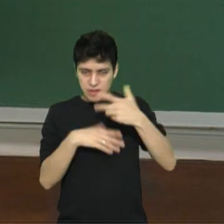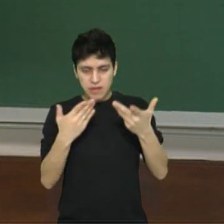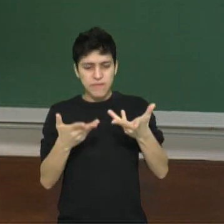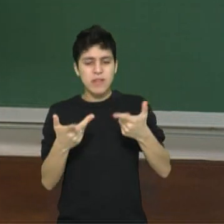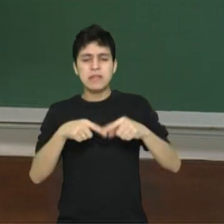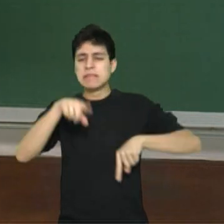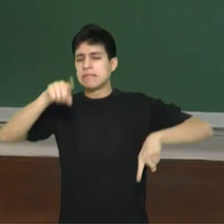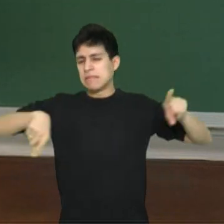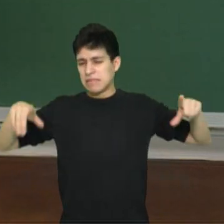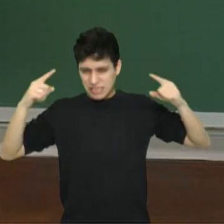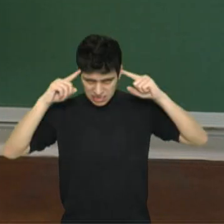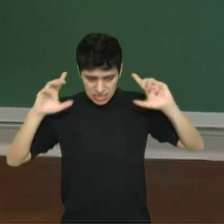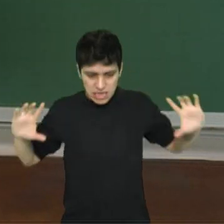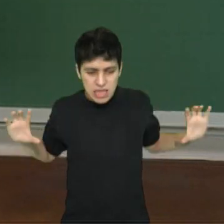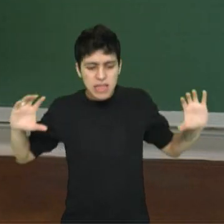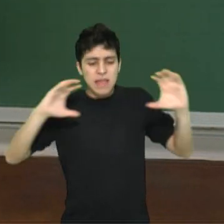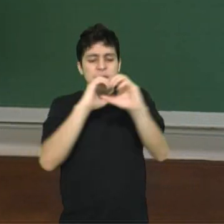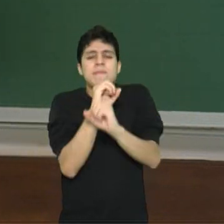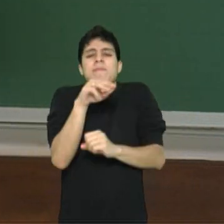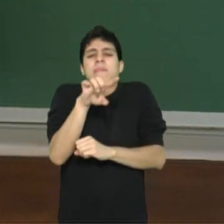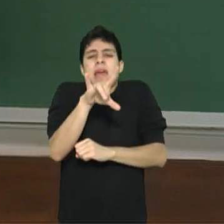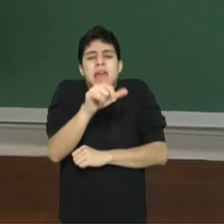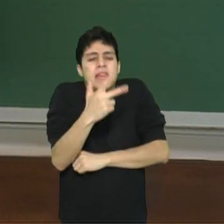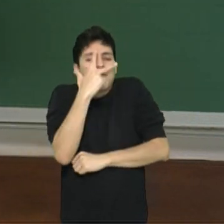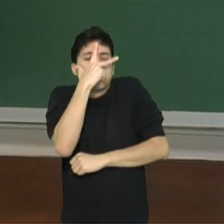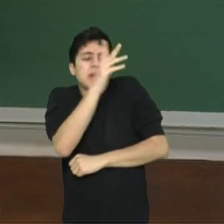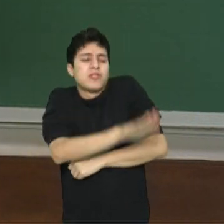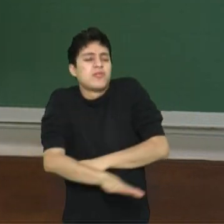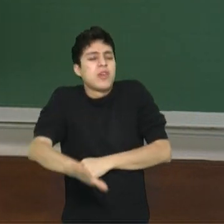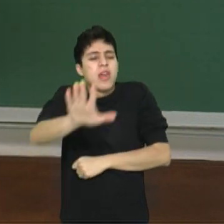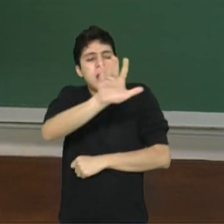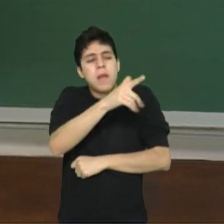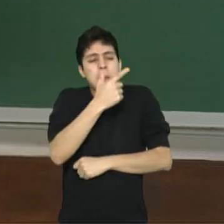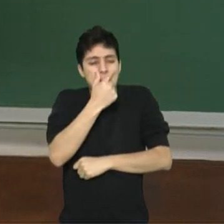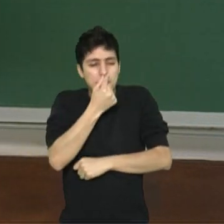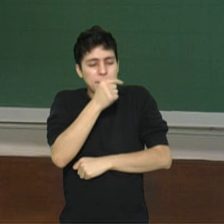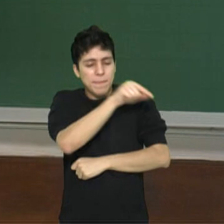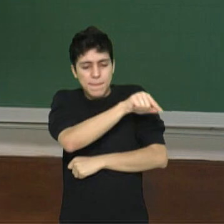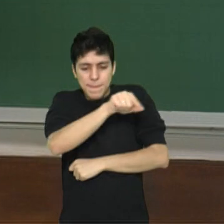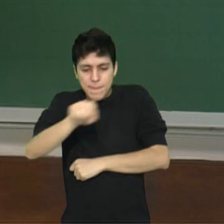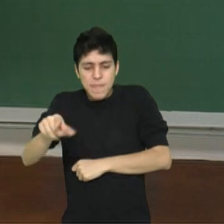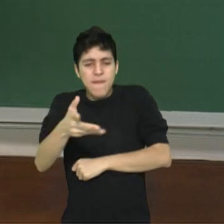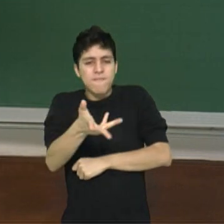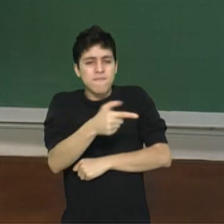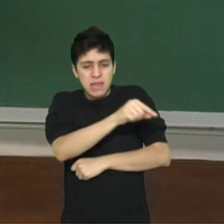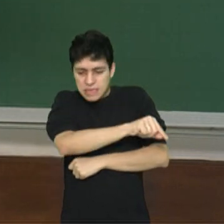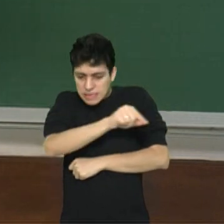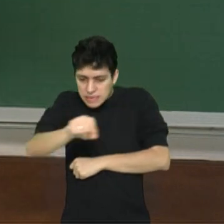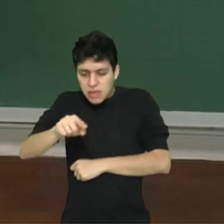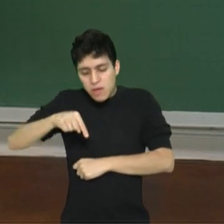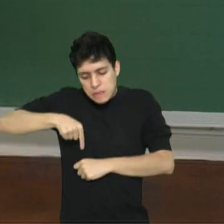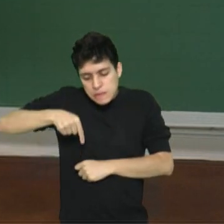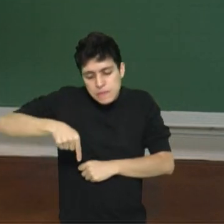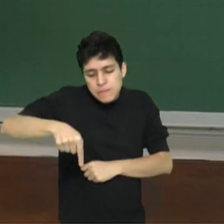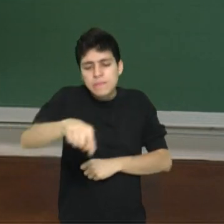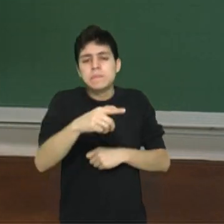essa velocidade média nada mais é do que essa estimativa entre as velocidades que foram desenvolvidas,